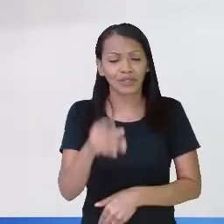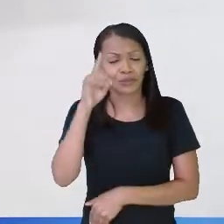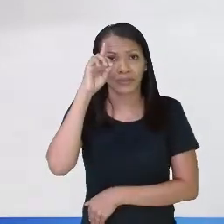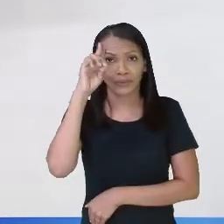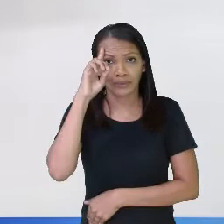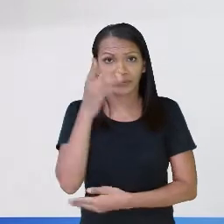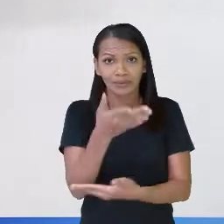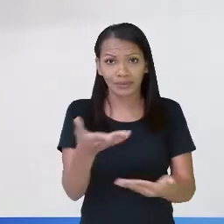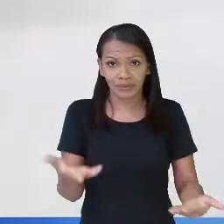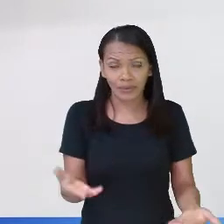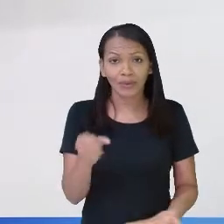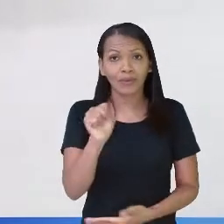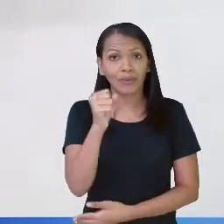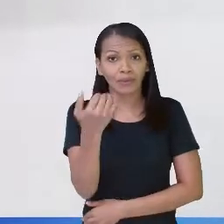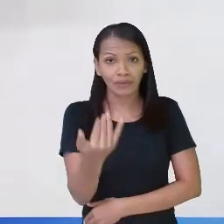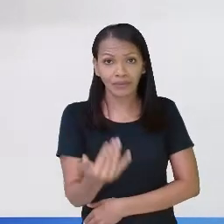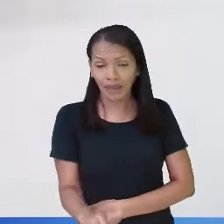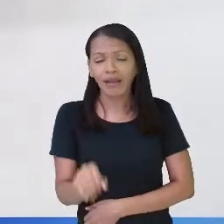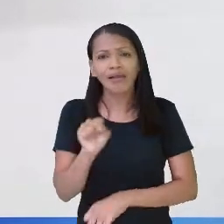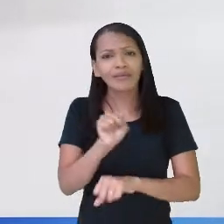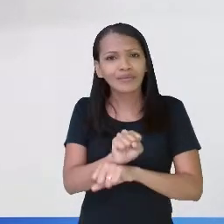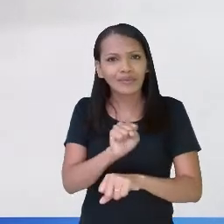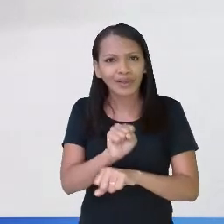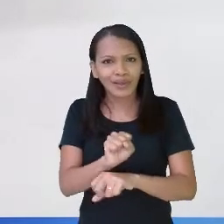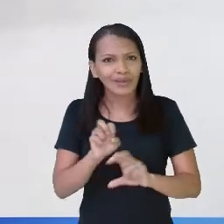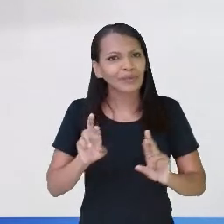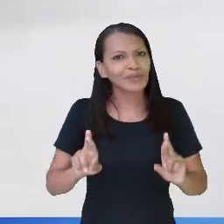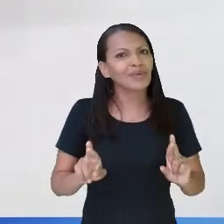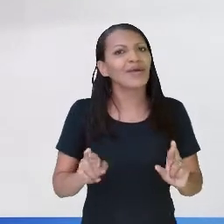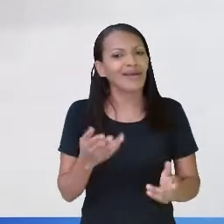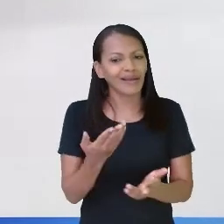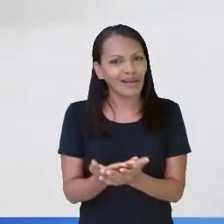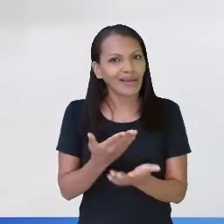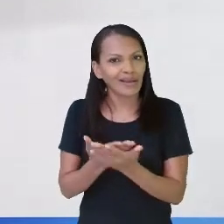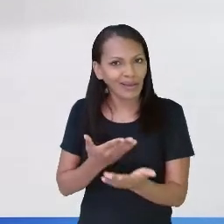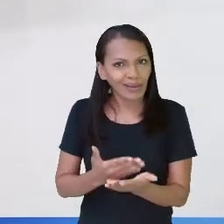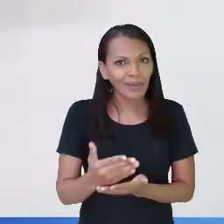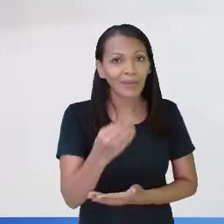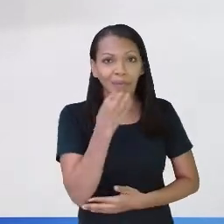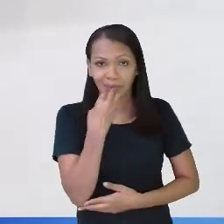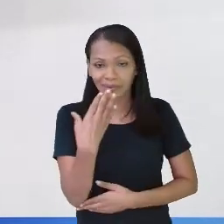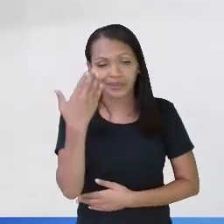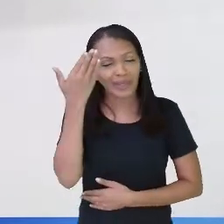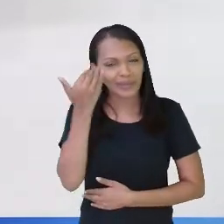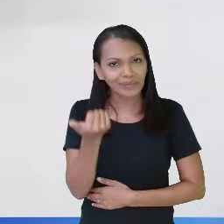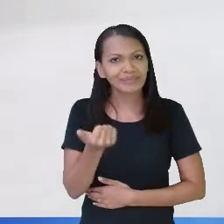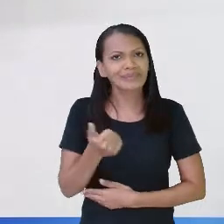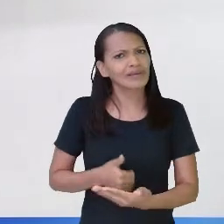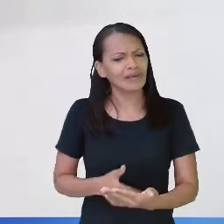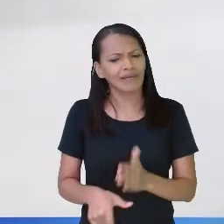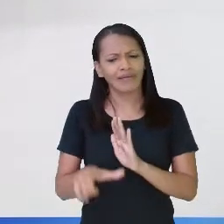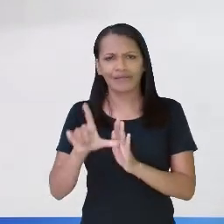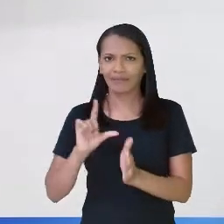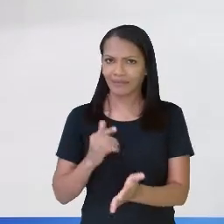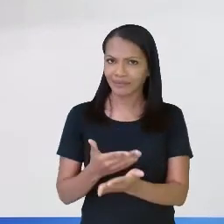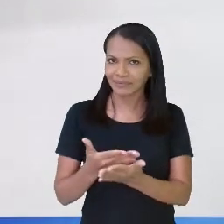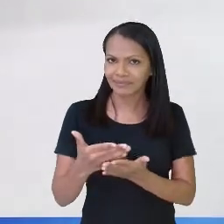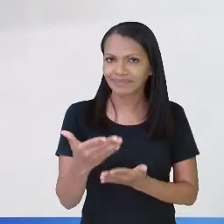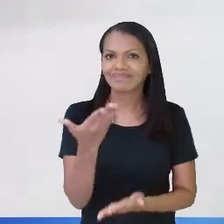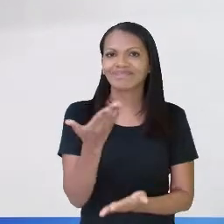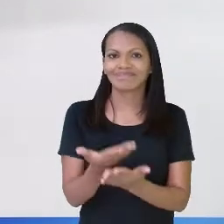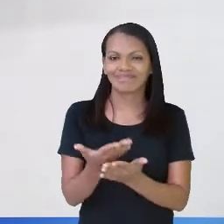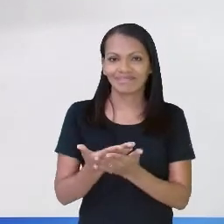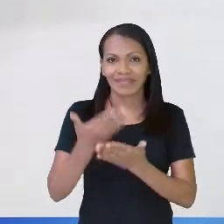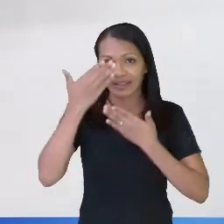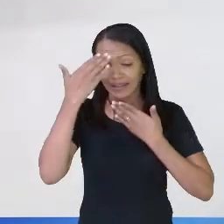dias, né? Isso, 8h30, já ficam esperando a nossa aula começar. Muito bom saber disso. Antes de iniciar a nossa aula, quero